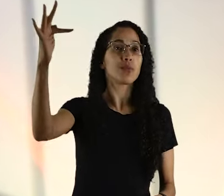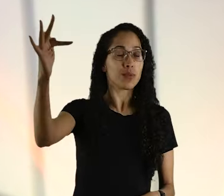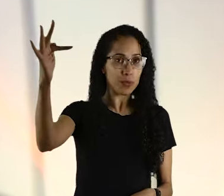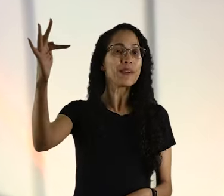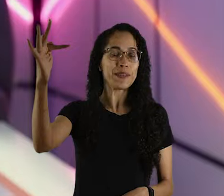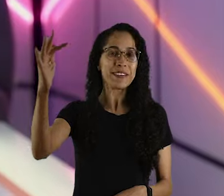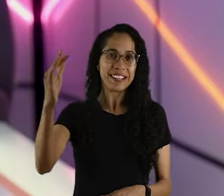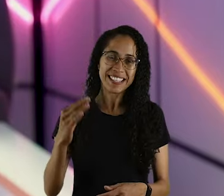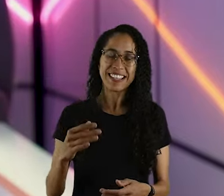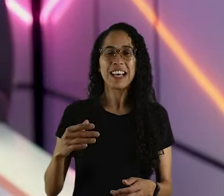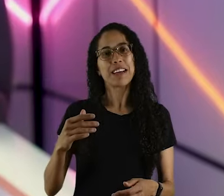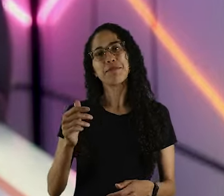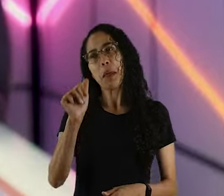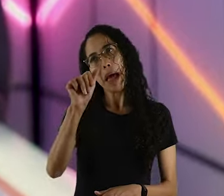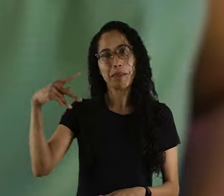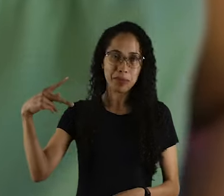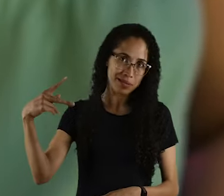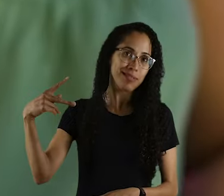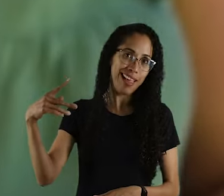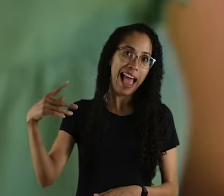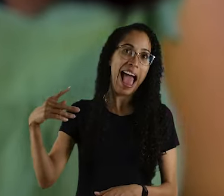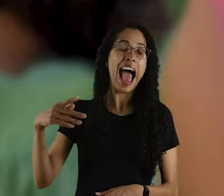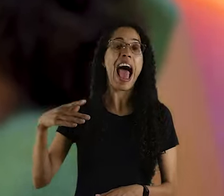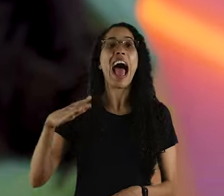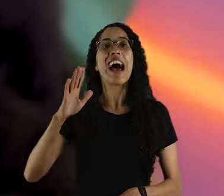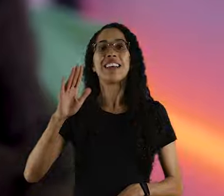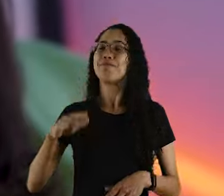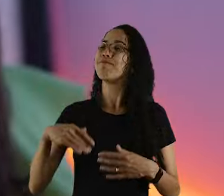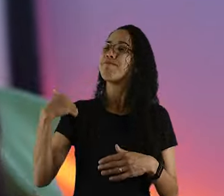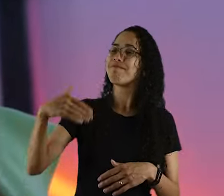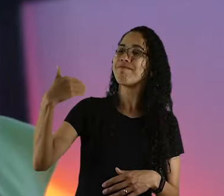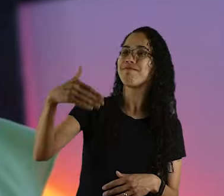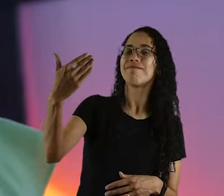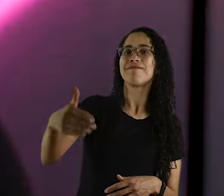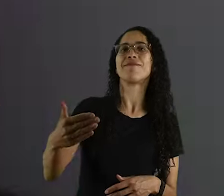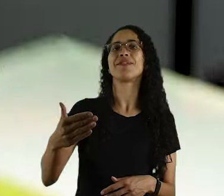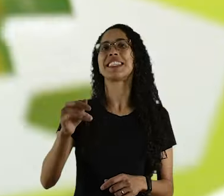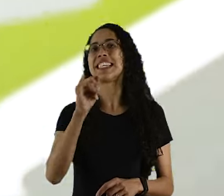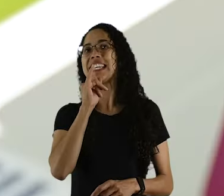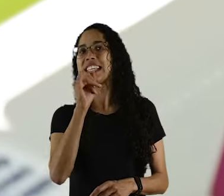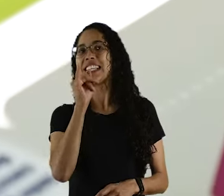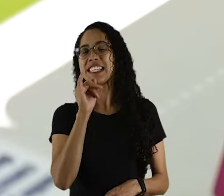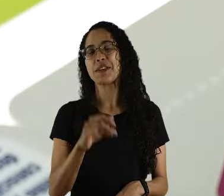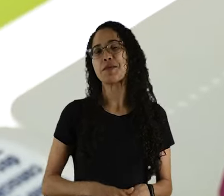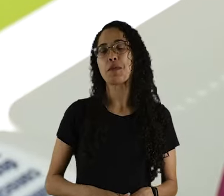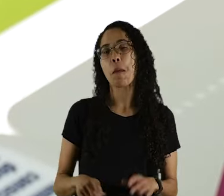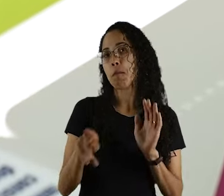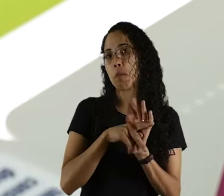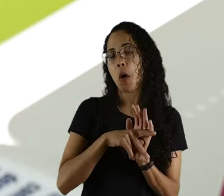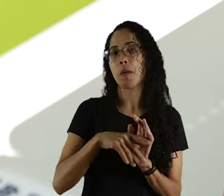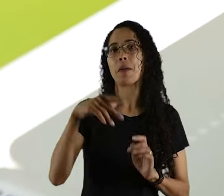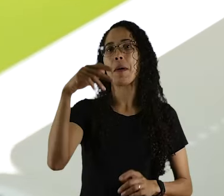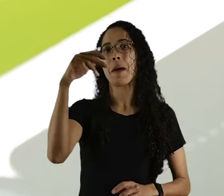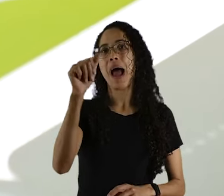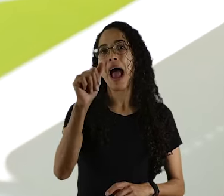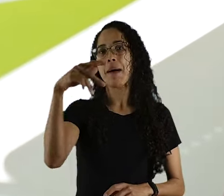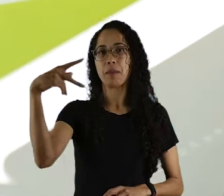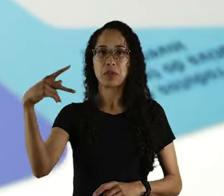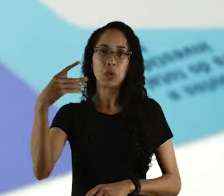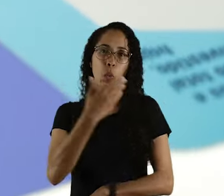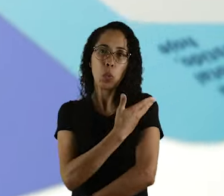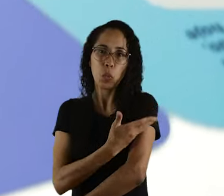o futuro, para a aposentadoria, cada vez mais ficam de fora os produtos específicos de previdência e